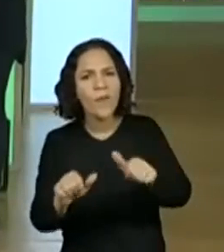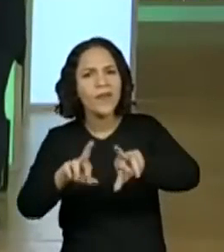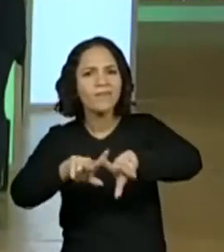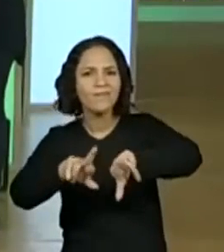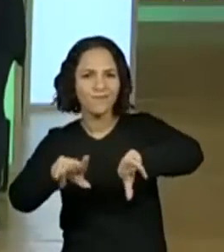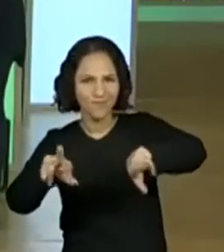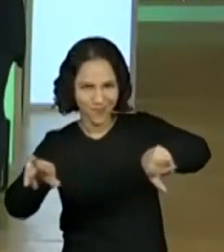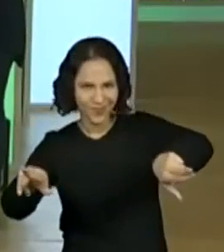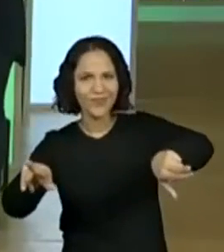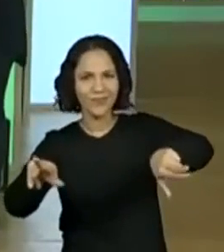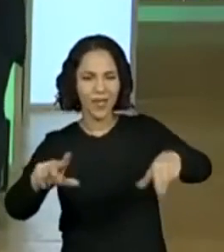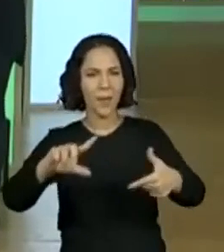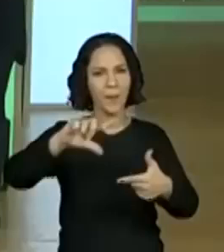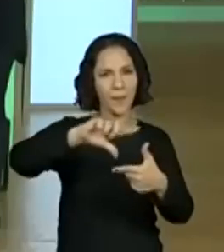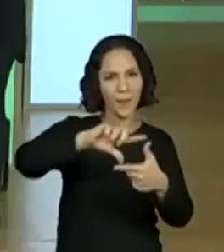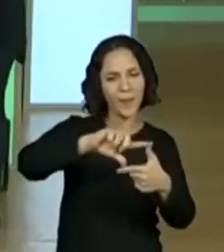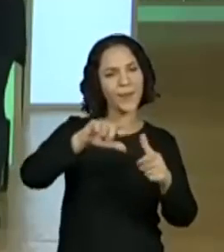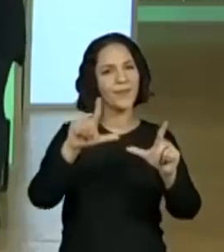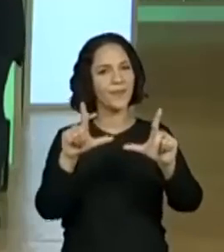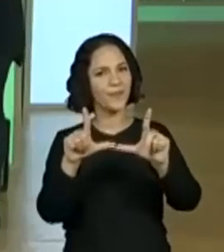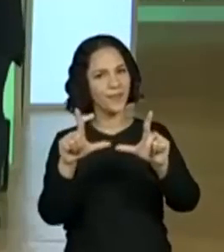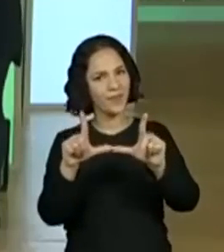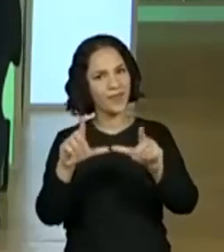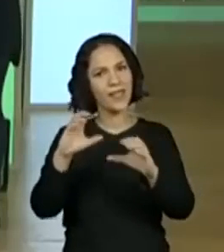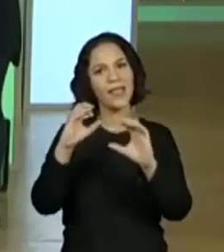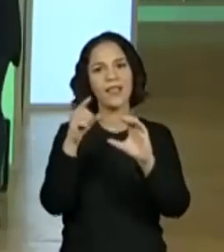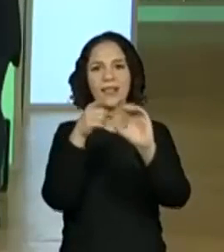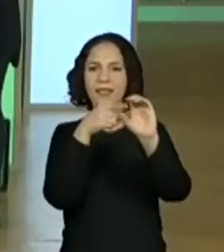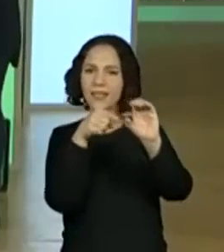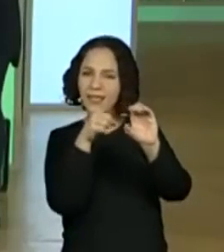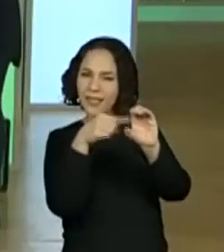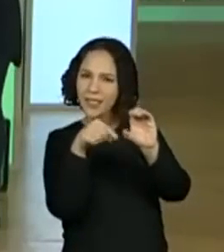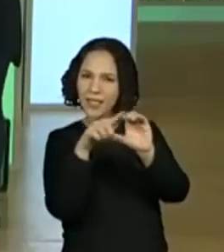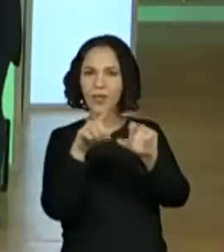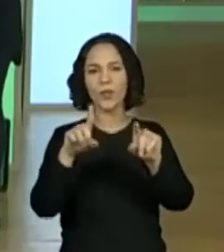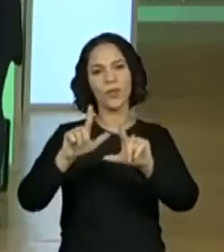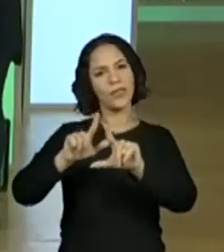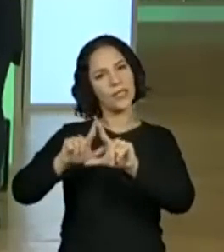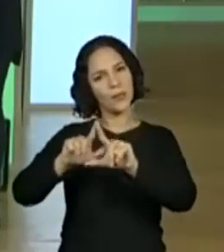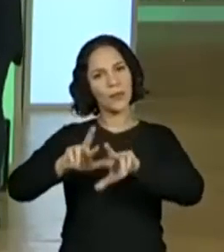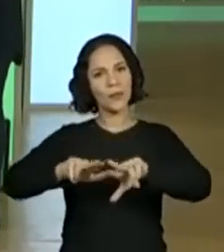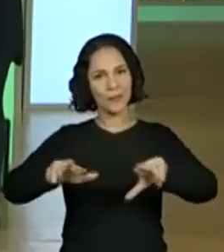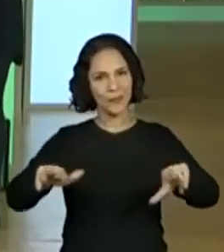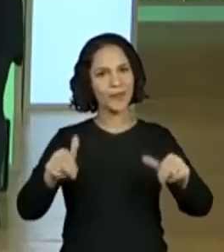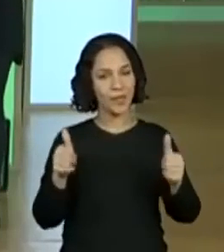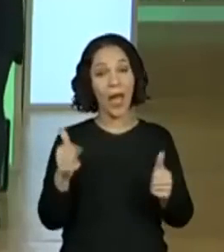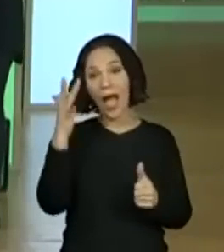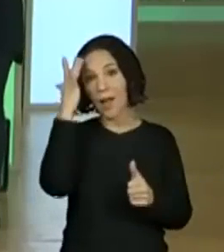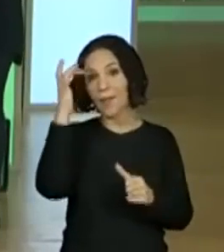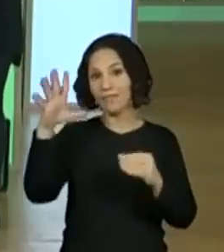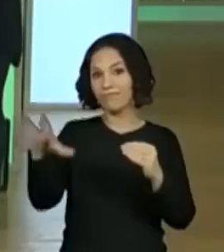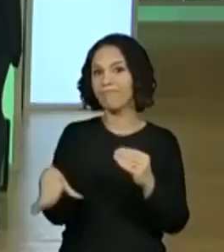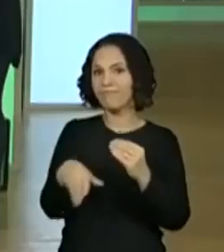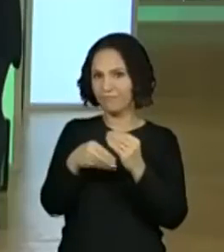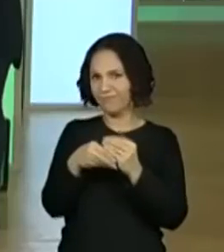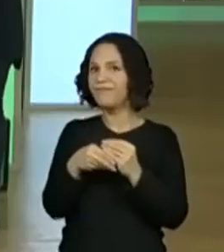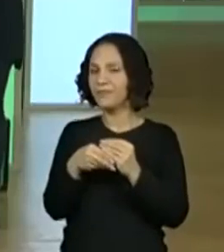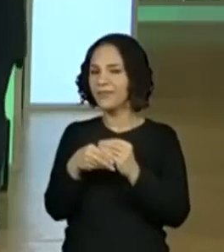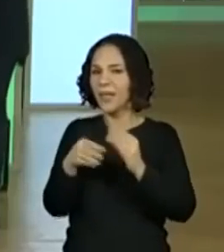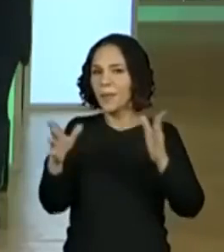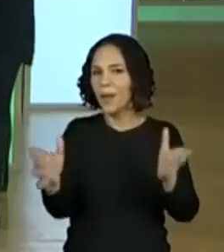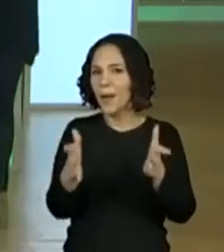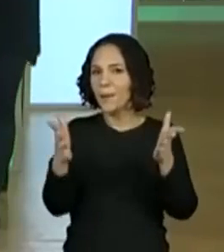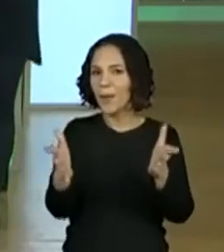ser complementado amanhã também. A gente já pensou até nisso, né, Fran? De um dia para o outro, a gente conseguir aí